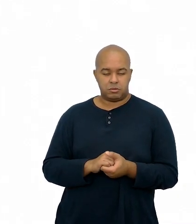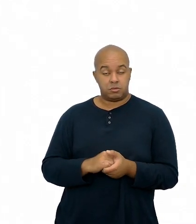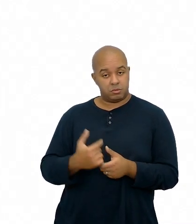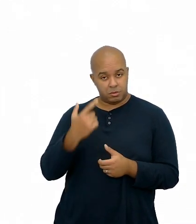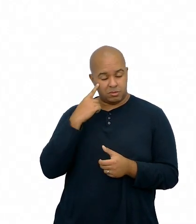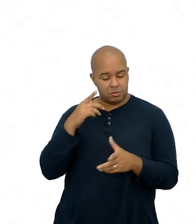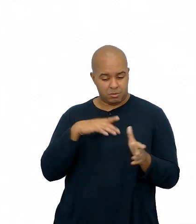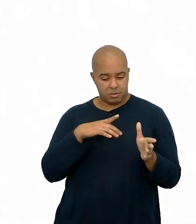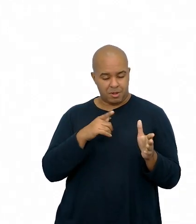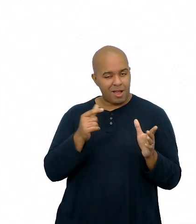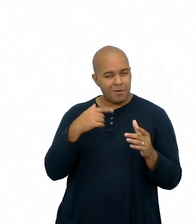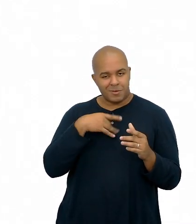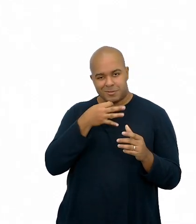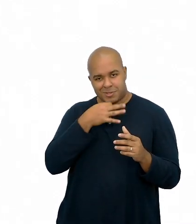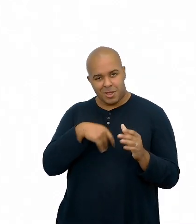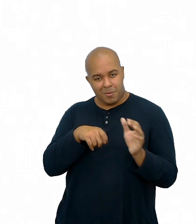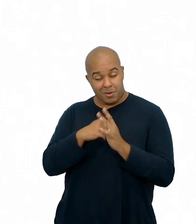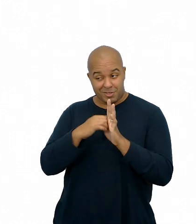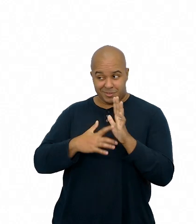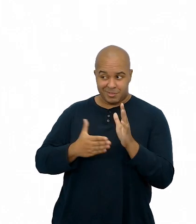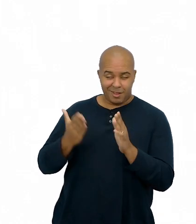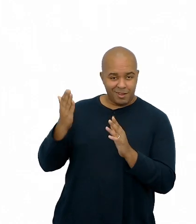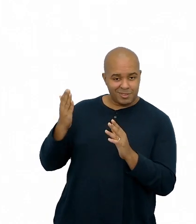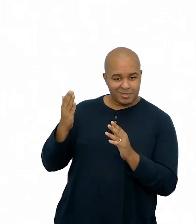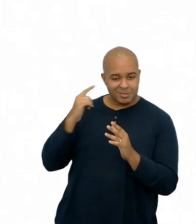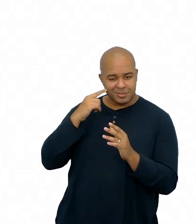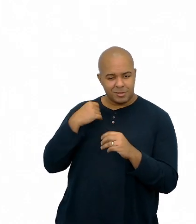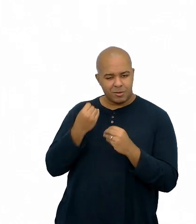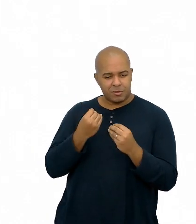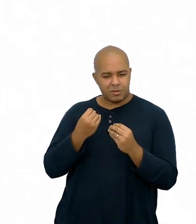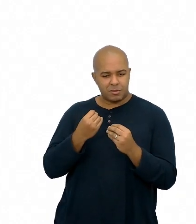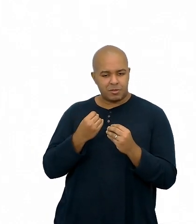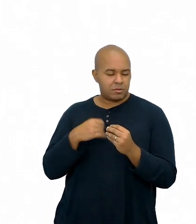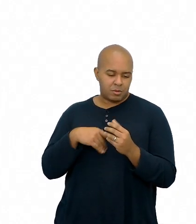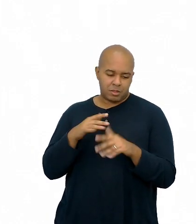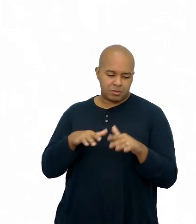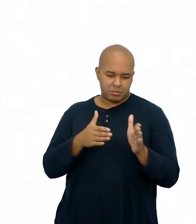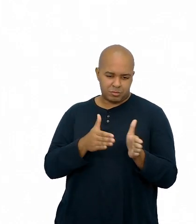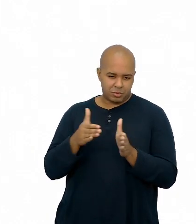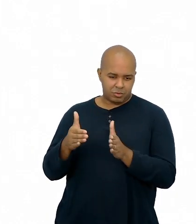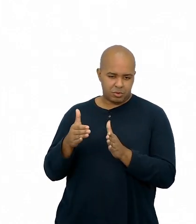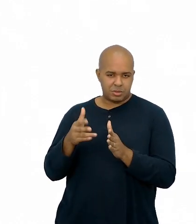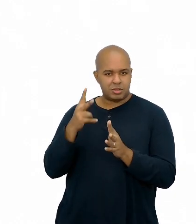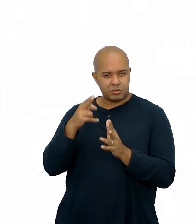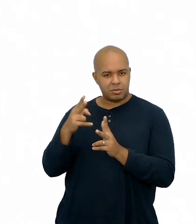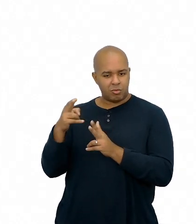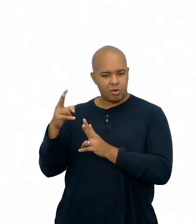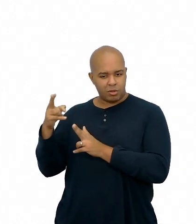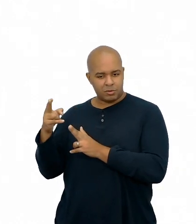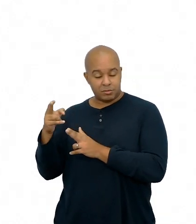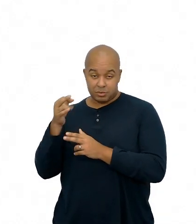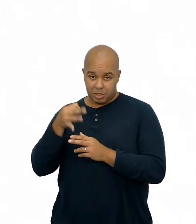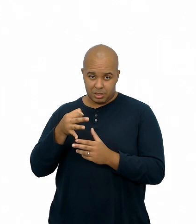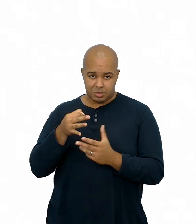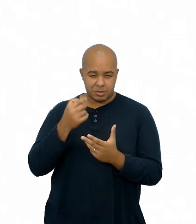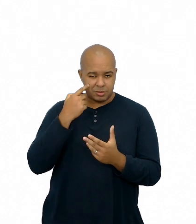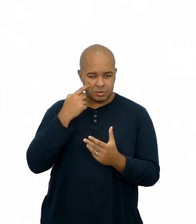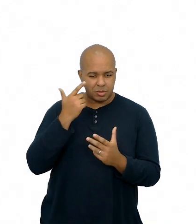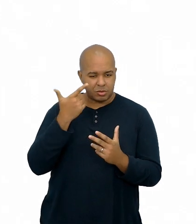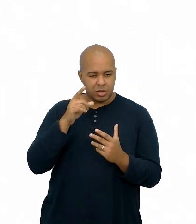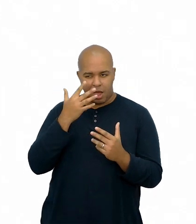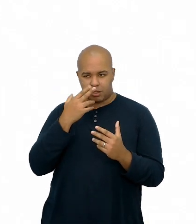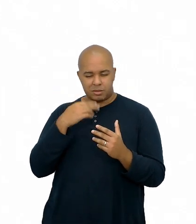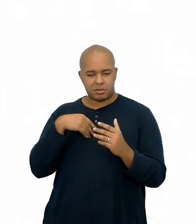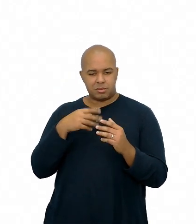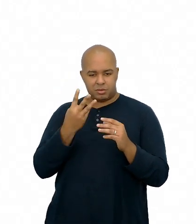Então, nós temos aqui uma sugestão de atividade, né? Um trabalho com sequências repetitivas, né? Então, nós consideramos